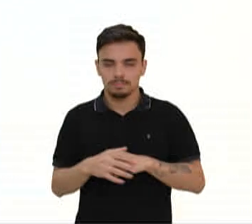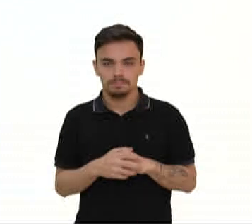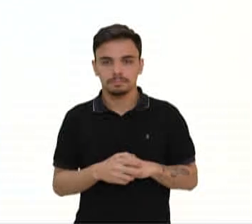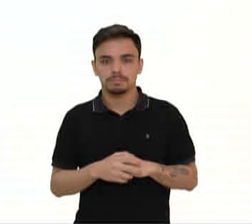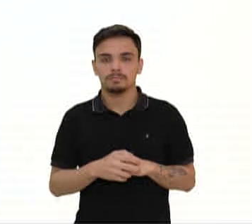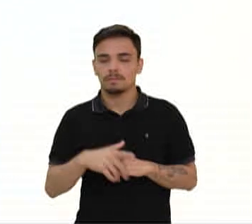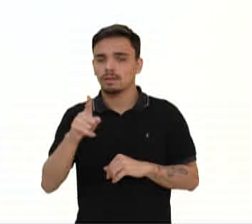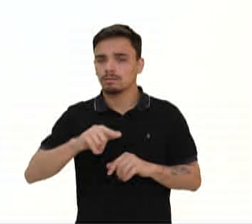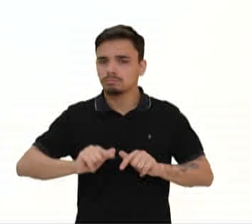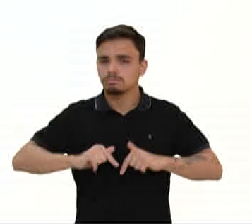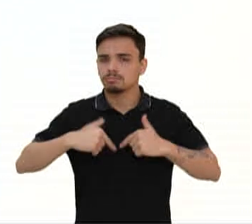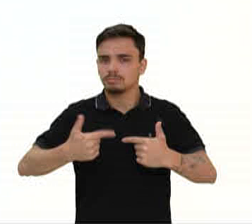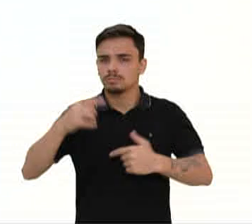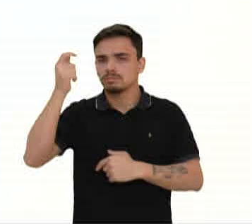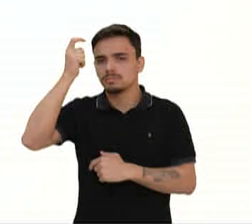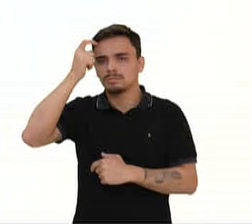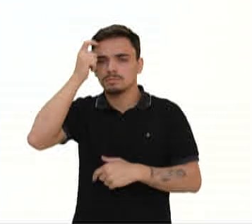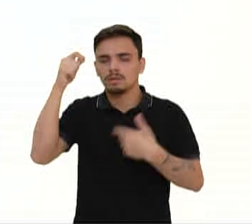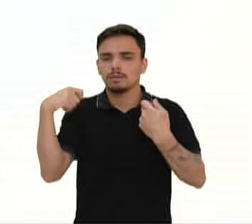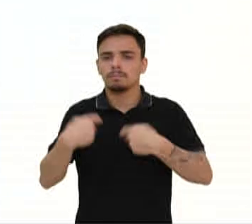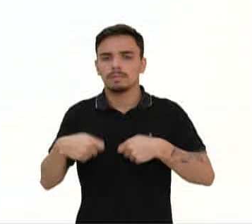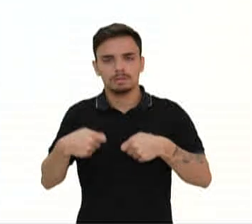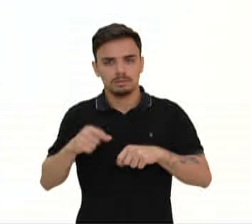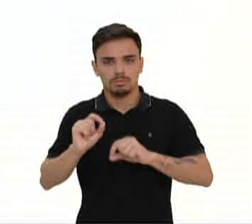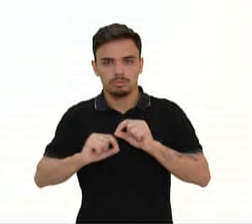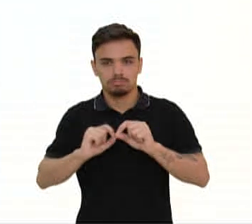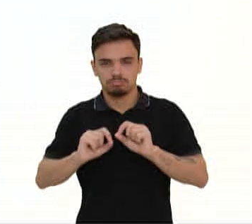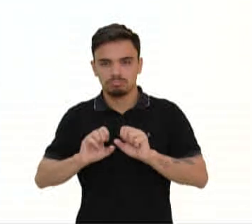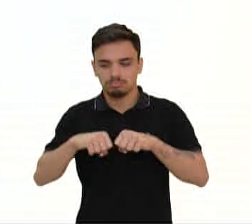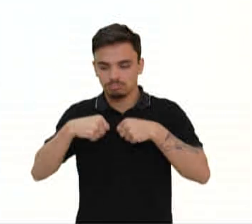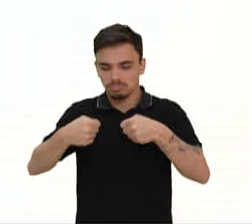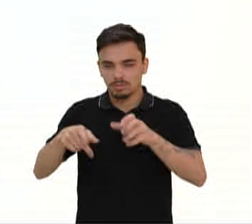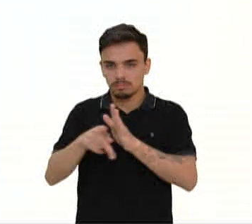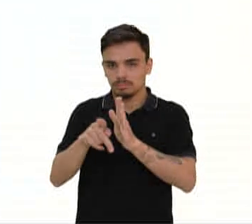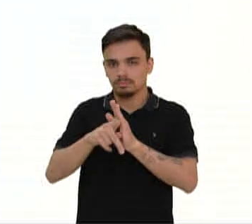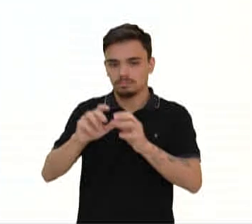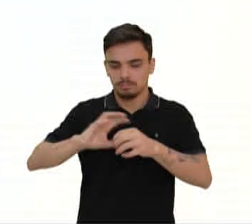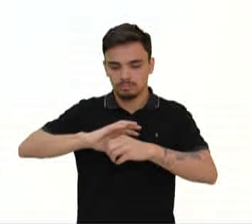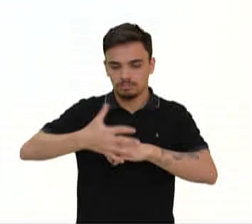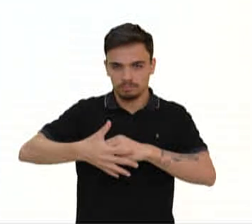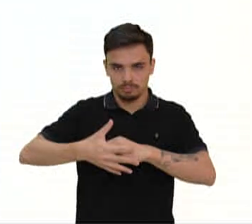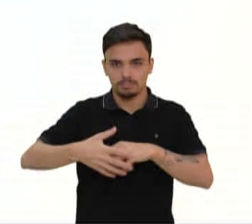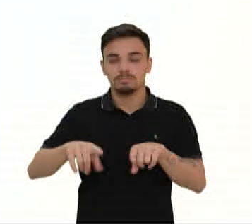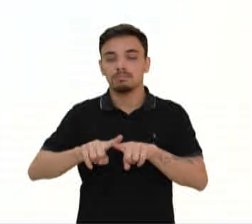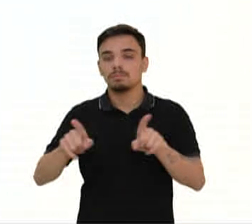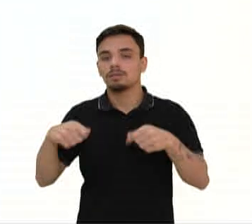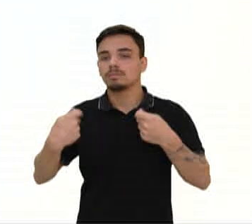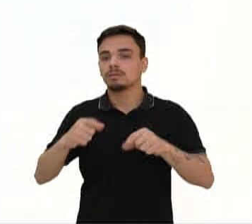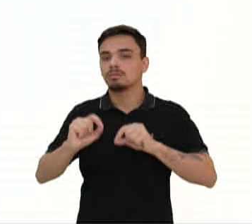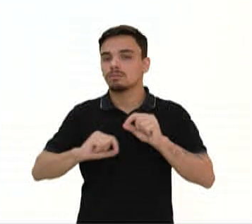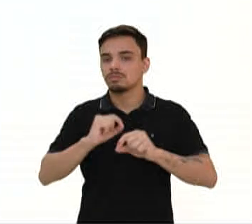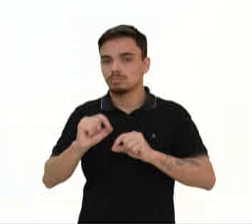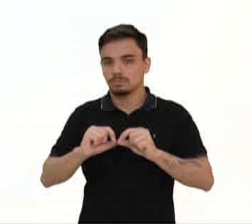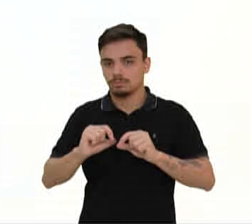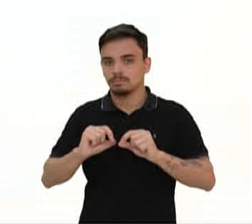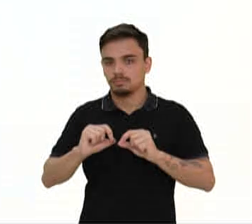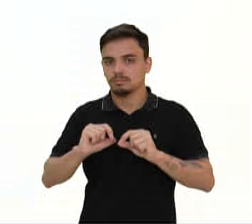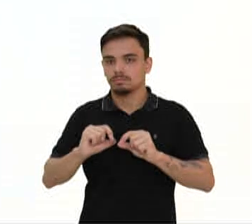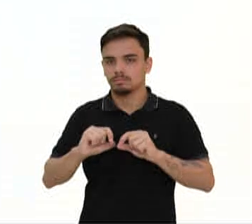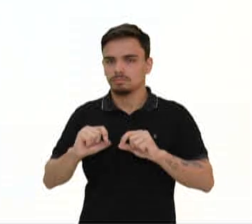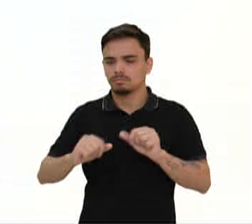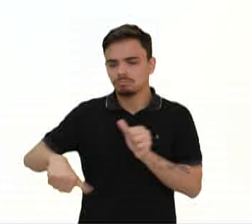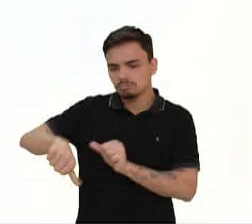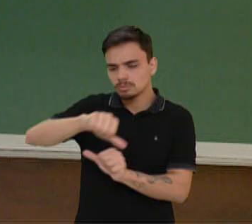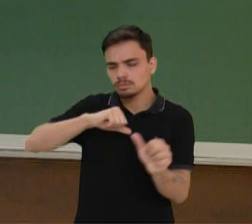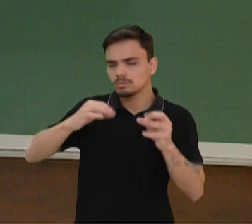atitudes conscientes que precisaram ser reforçadas na pandemia, mas devem ser uma mudança de